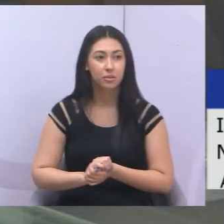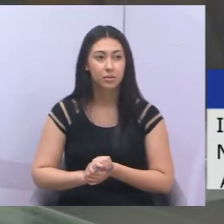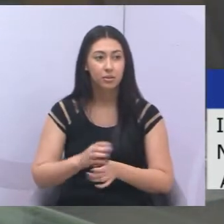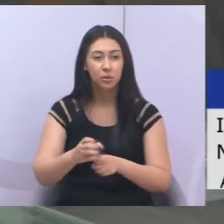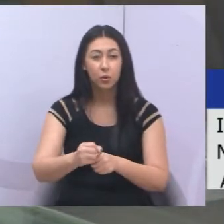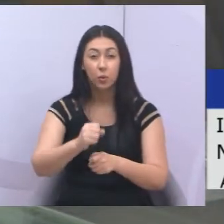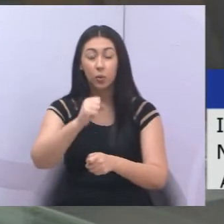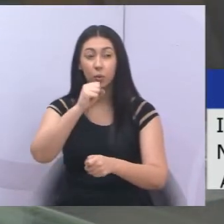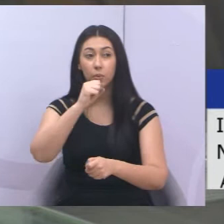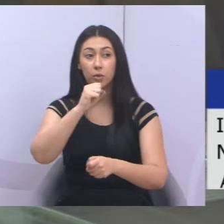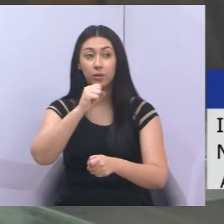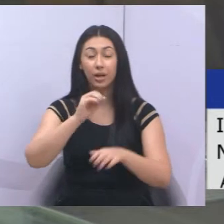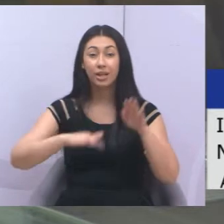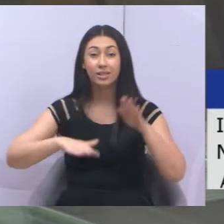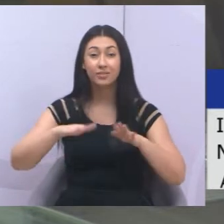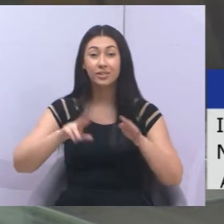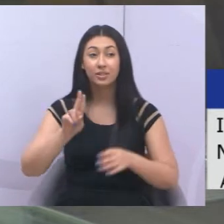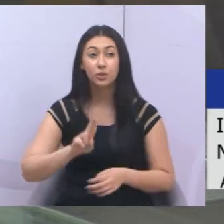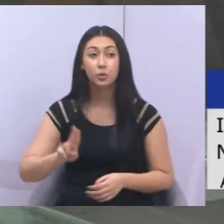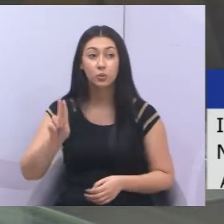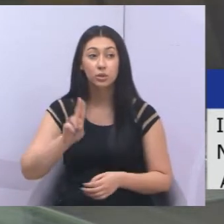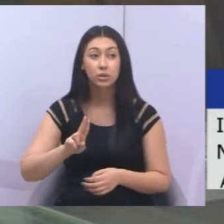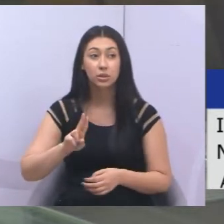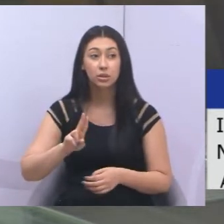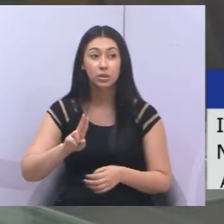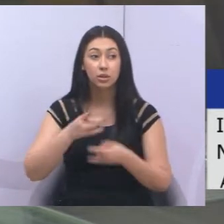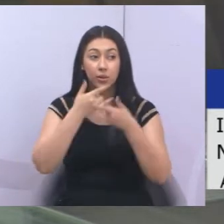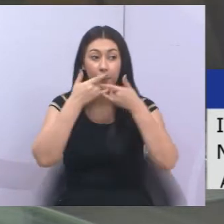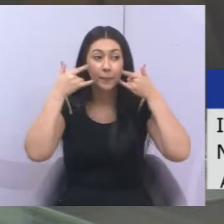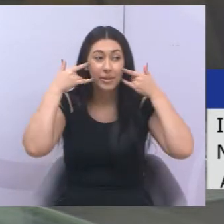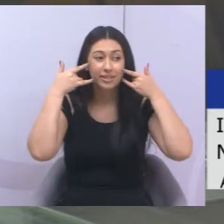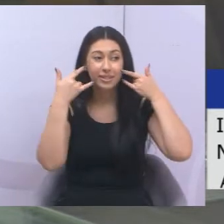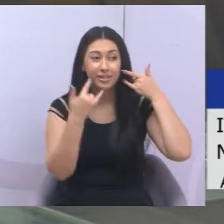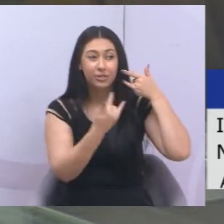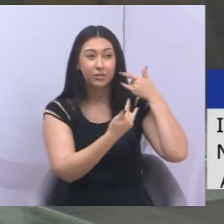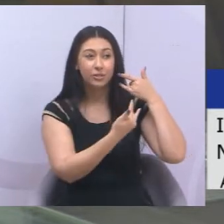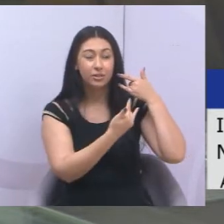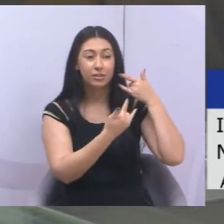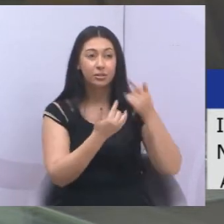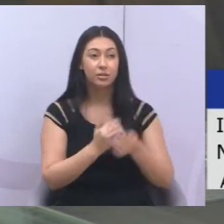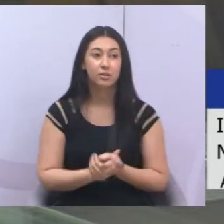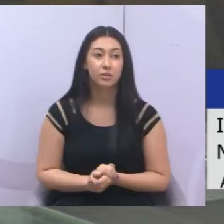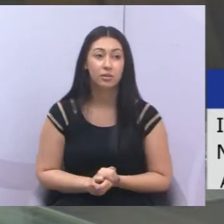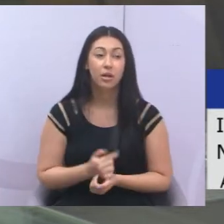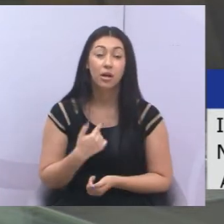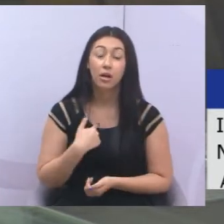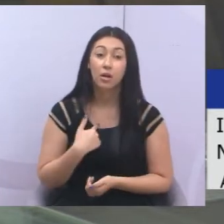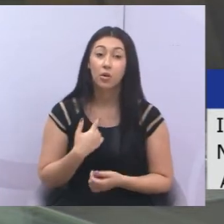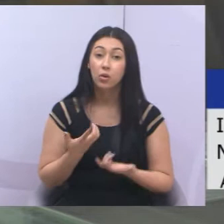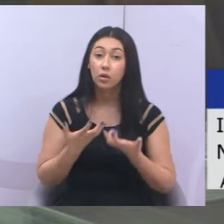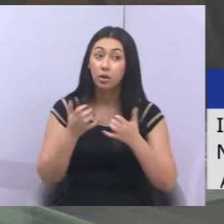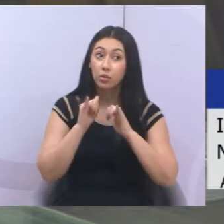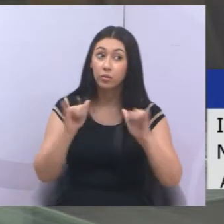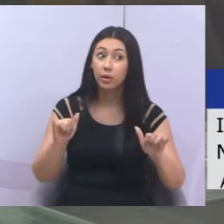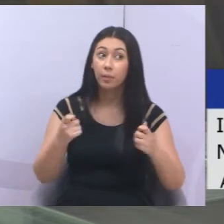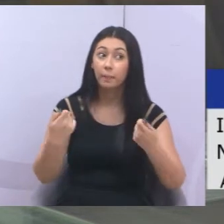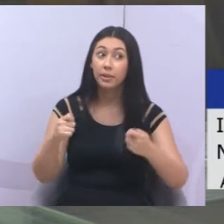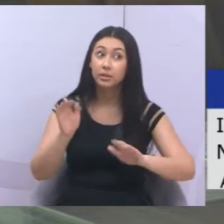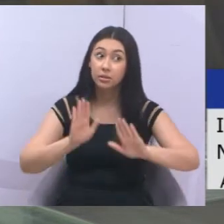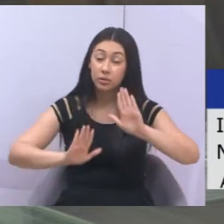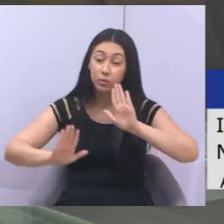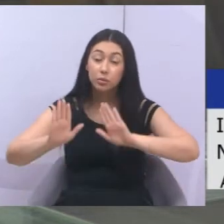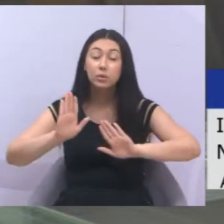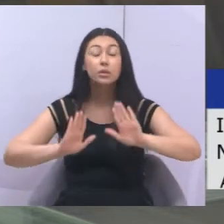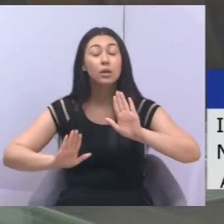utilizado por todos os vereadores e muitas vezes se retira a máscara ali. Então, eu volto a dizer novamente dos cuidados que a gente tem que